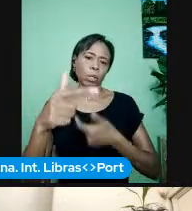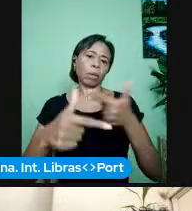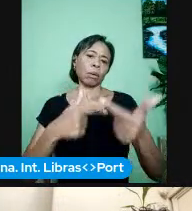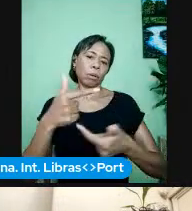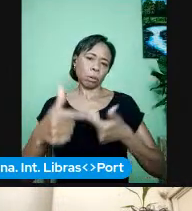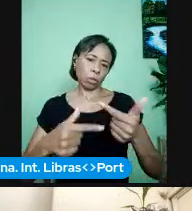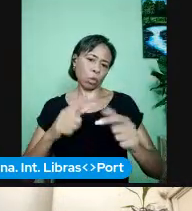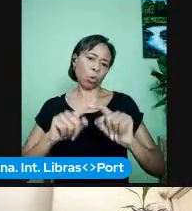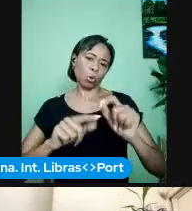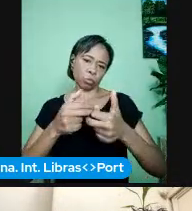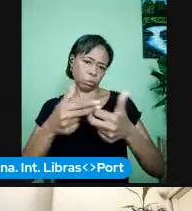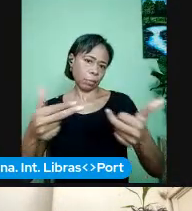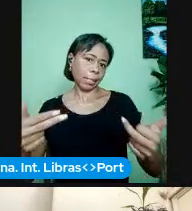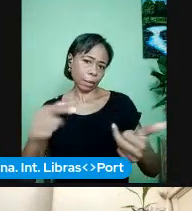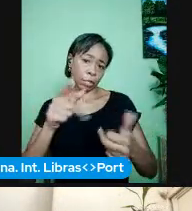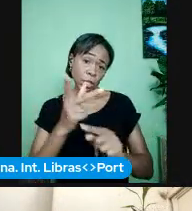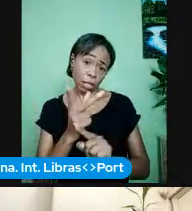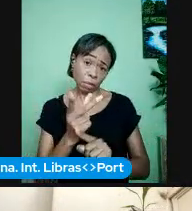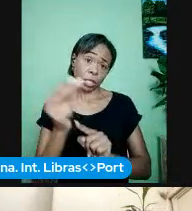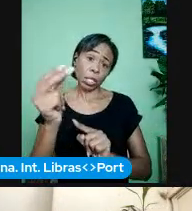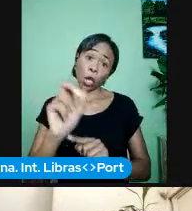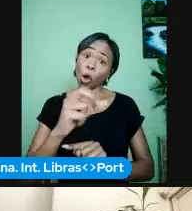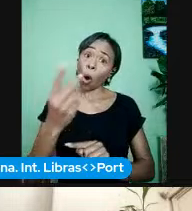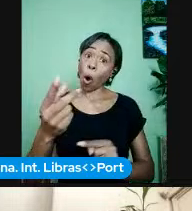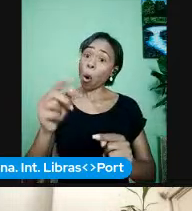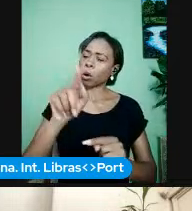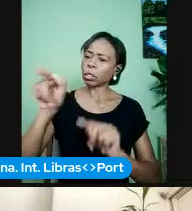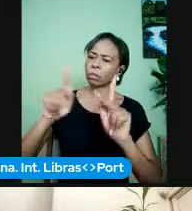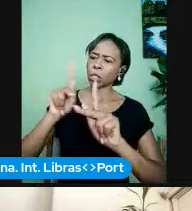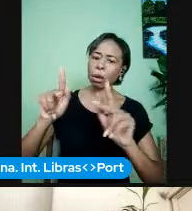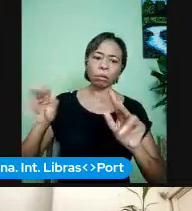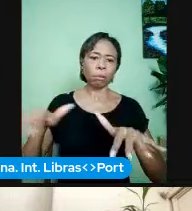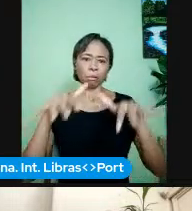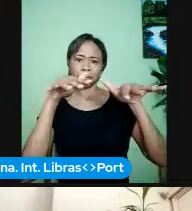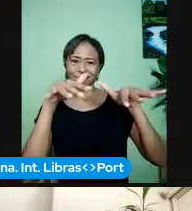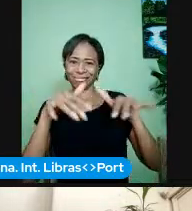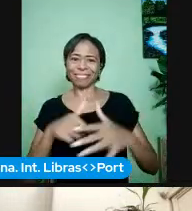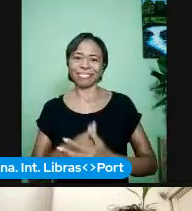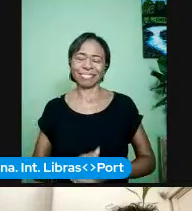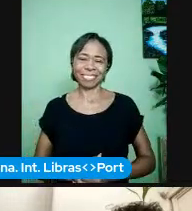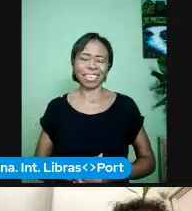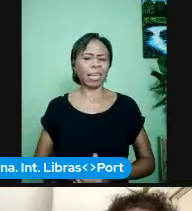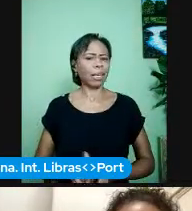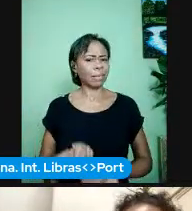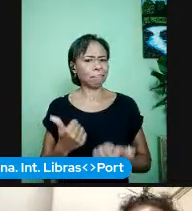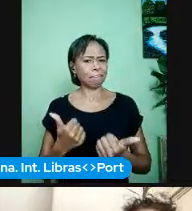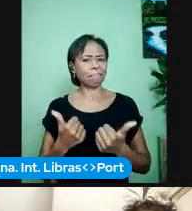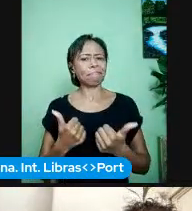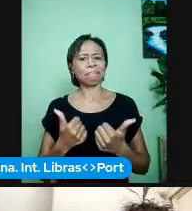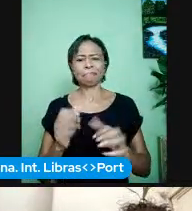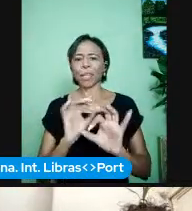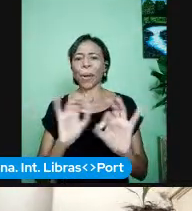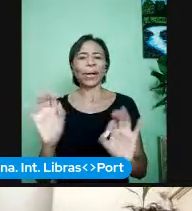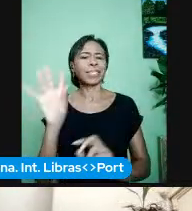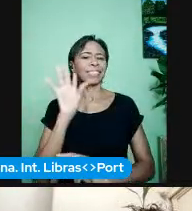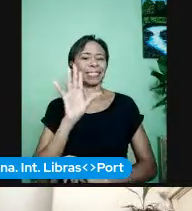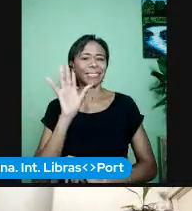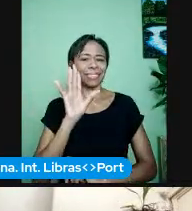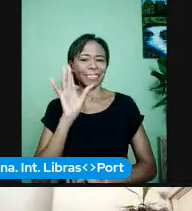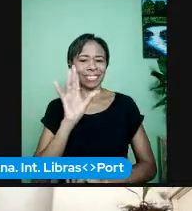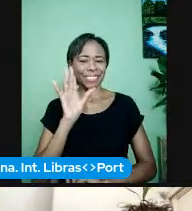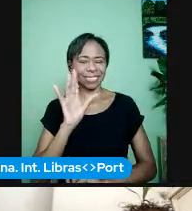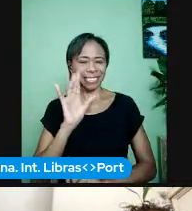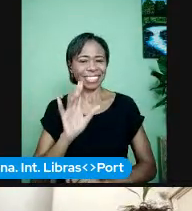ou que consiga minimamente chamar a atenção de grandes parceiros. Ah, que ótimo, então, estou achando legal demais e